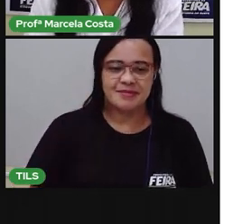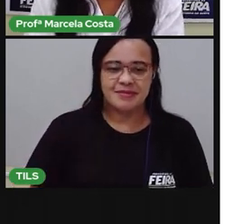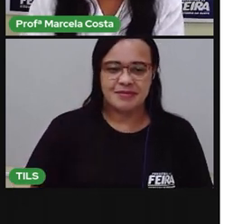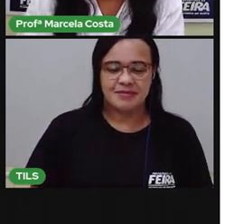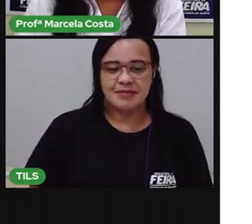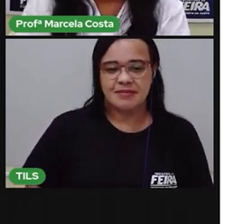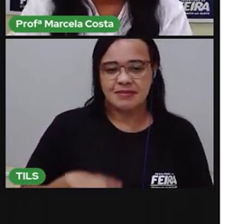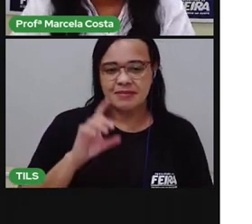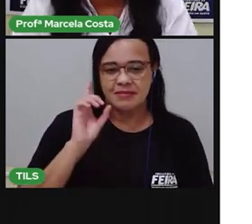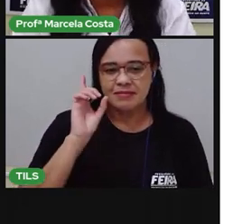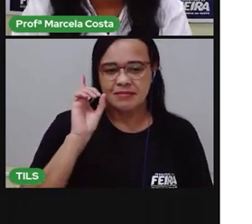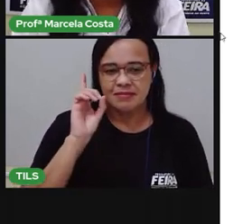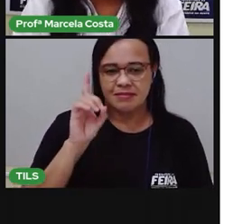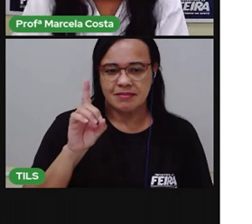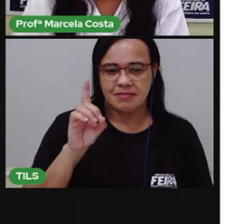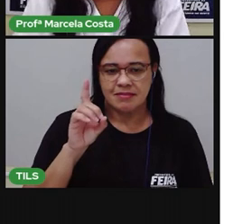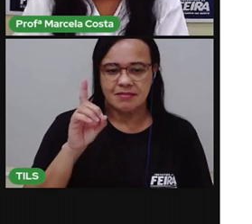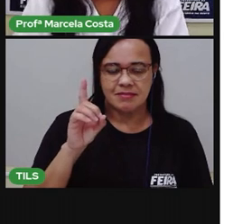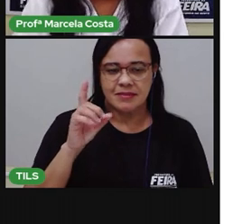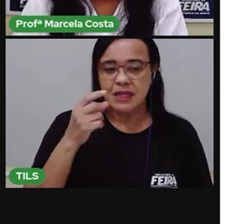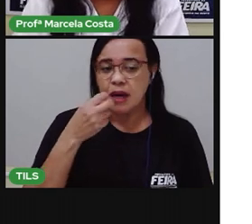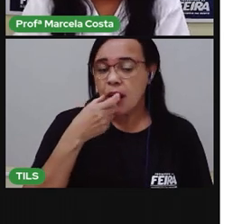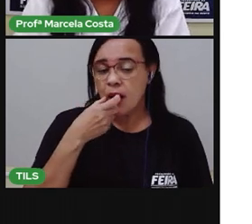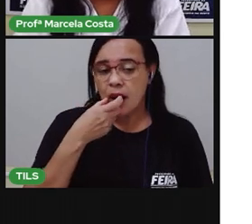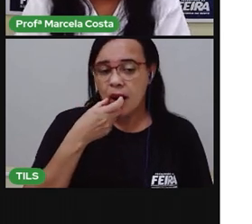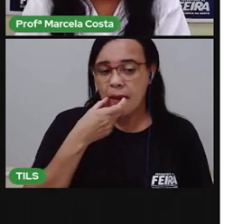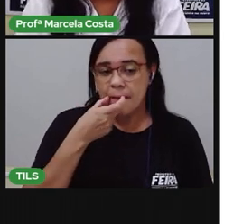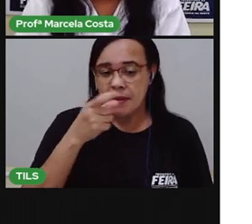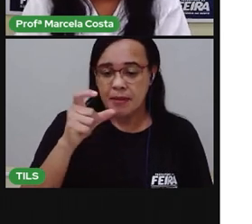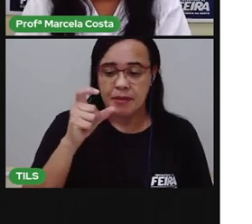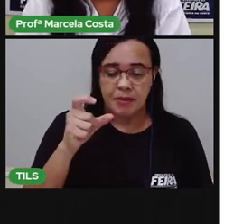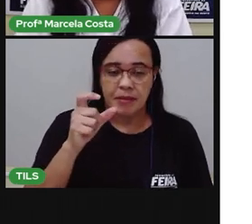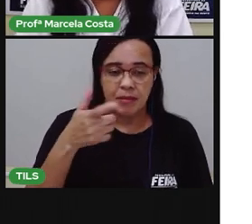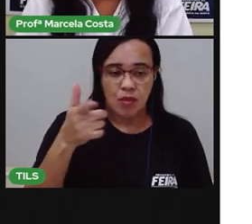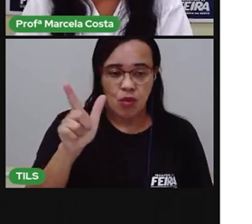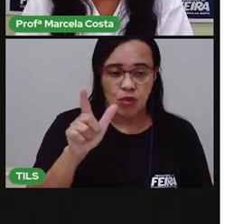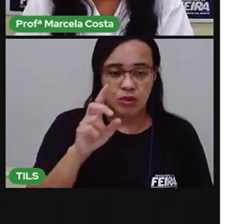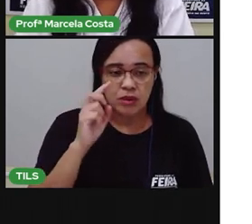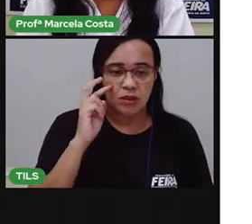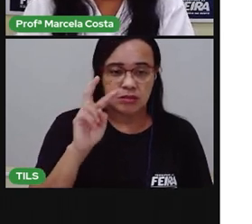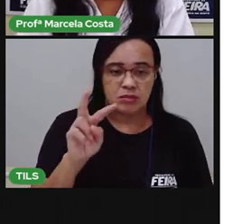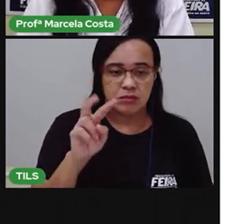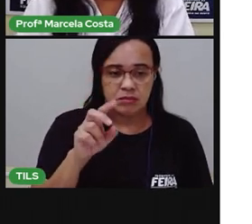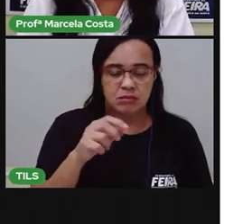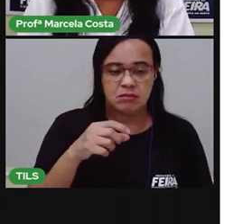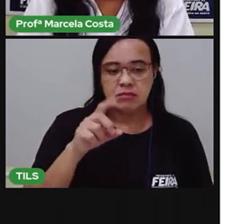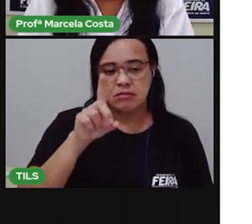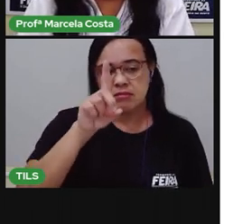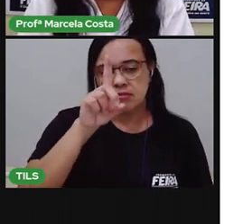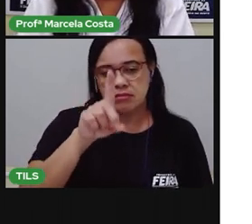Agora, esse outro som aqui, ó, essa outra palavra.